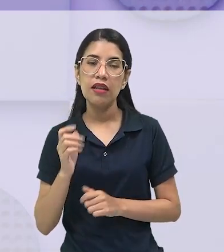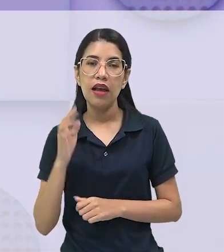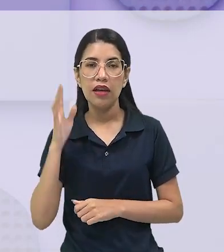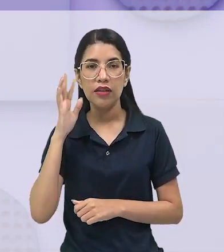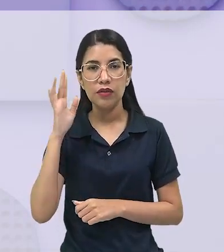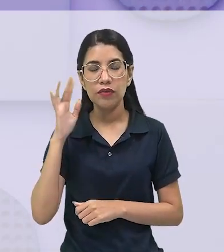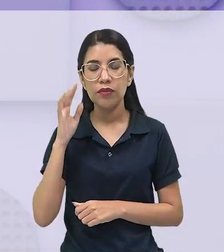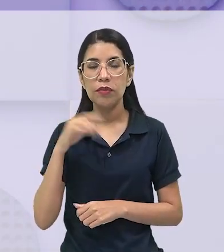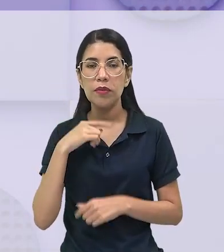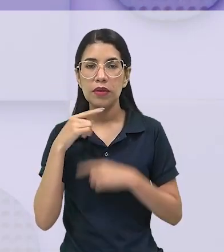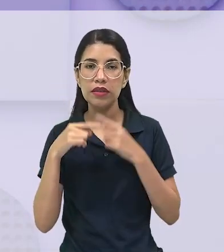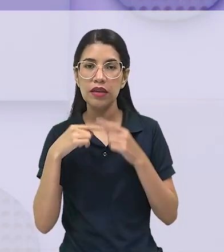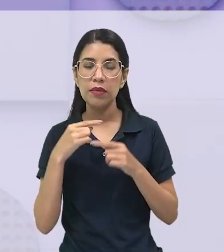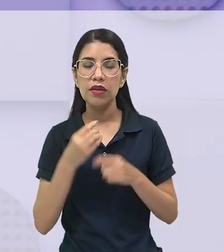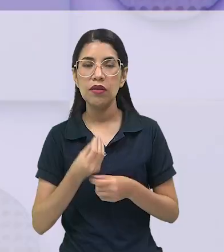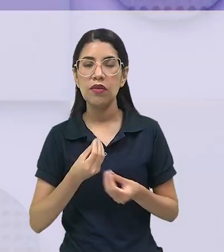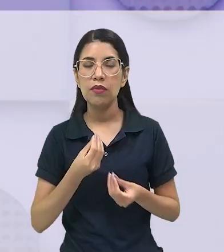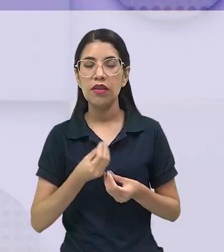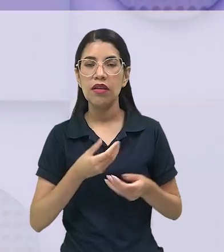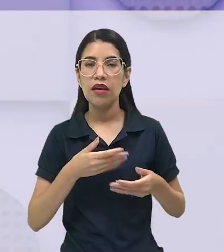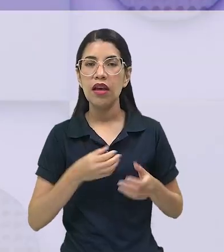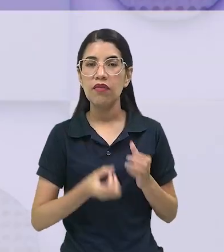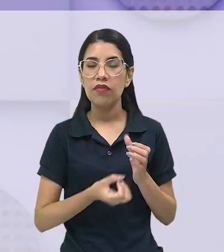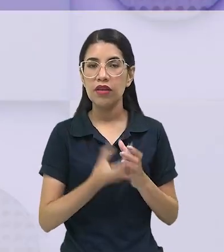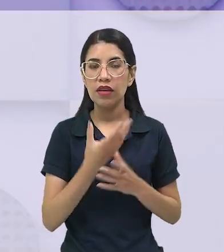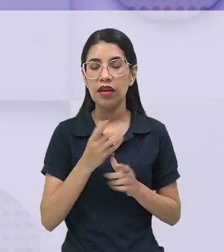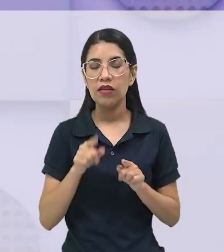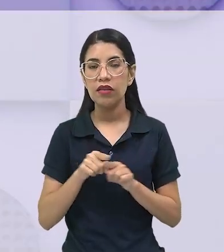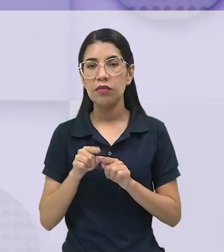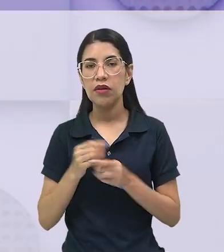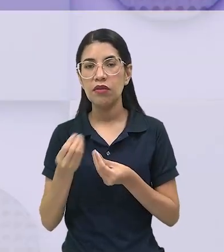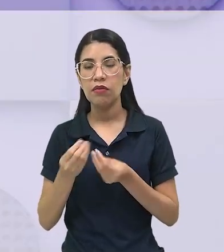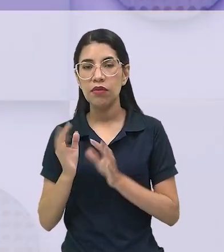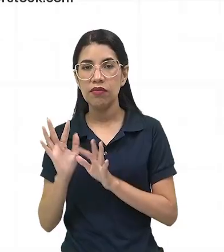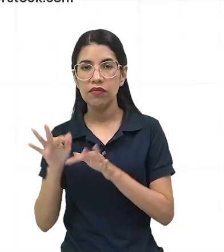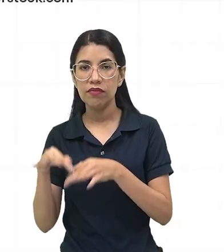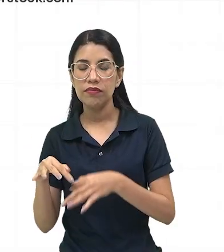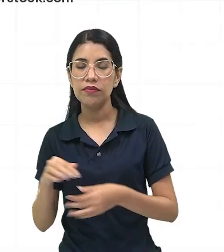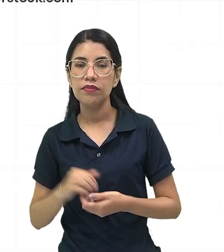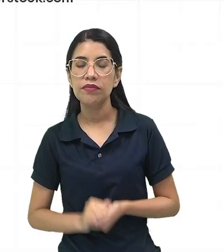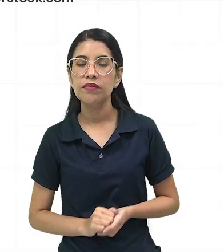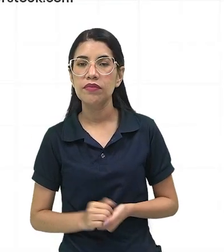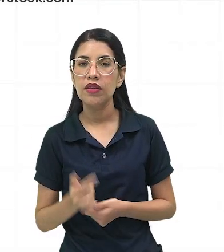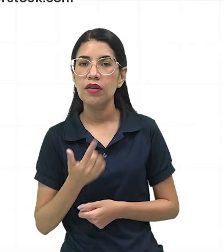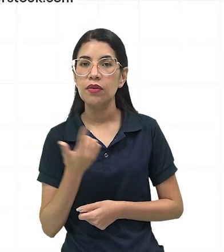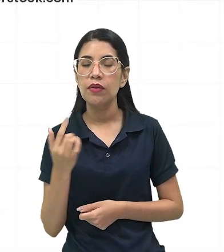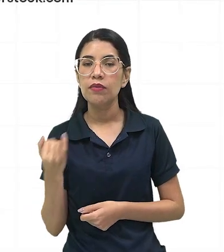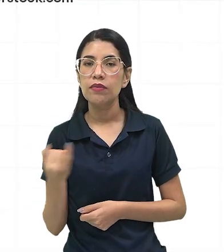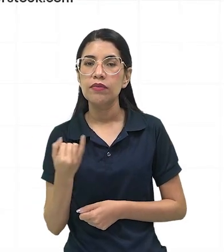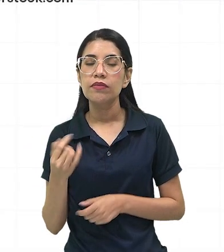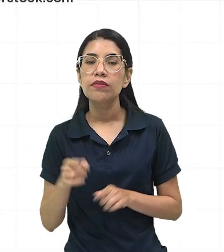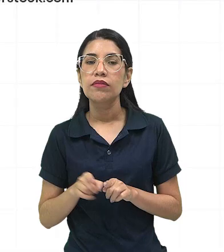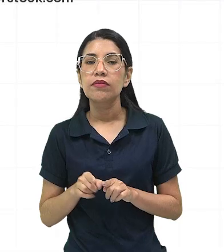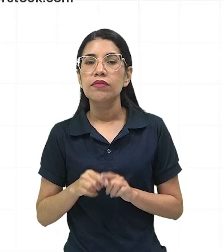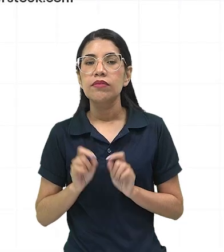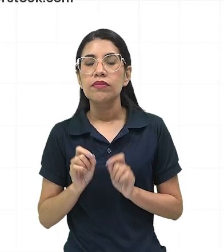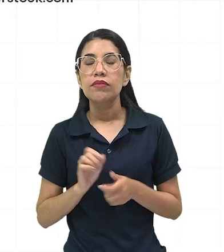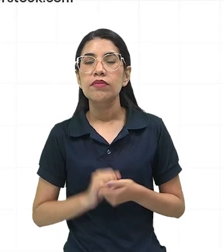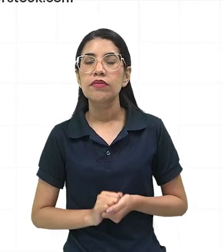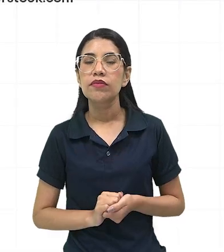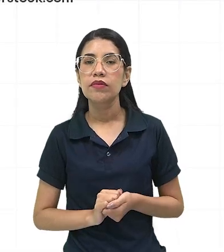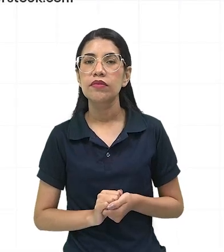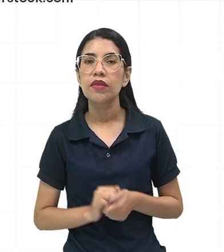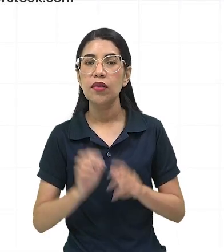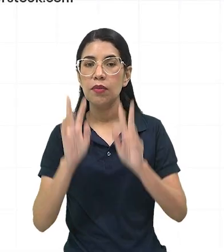da origem e também do fim do ser humano, ok? E aqui um outro ponto que é muito importante, né? O homem, ao se deparar com o mundo, ele